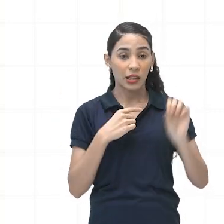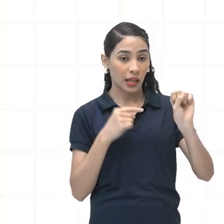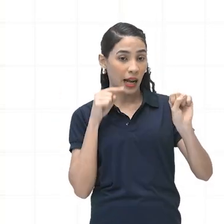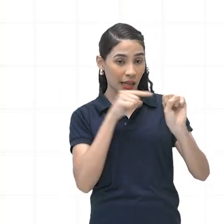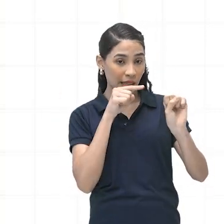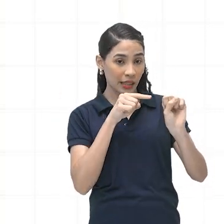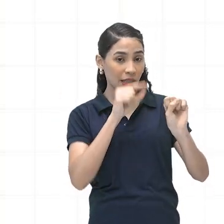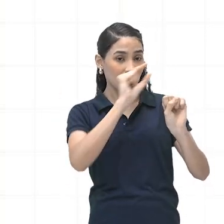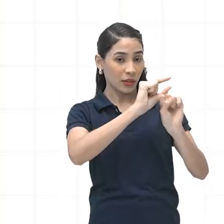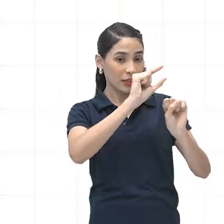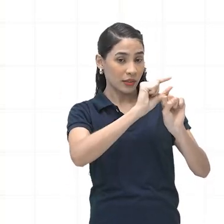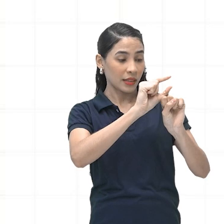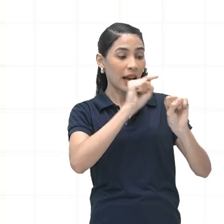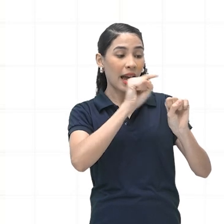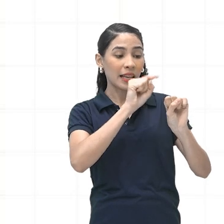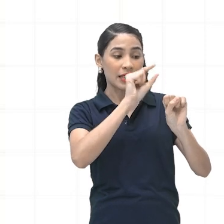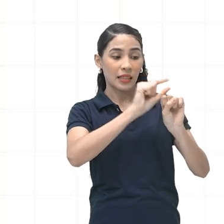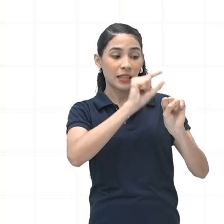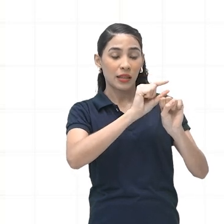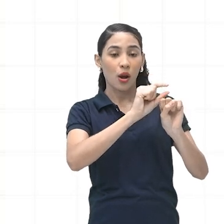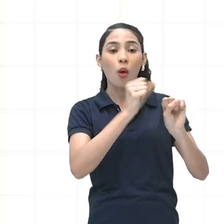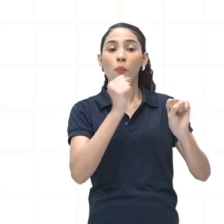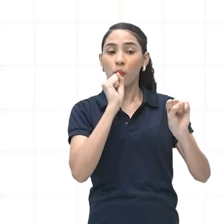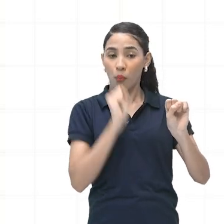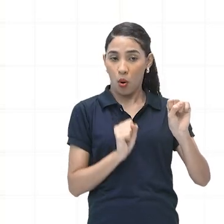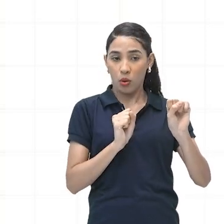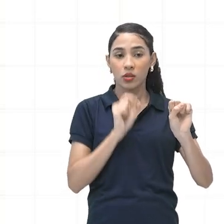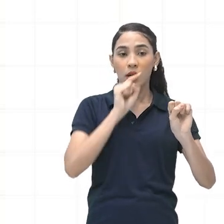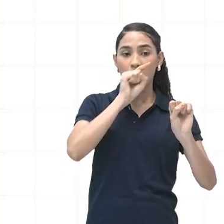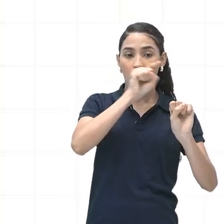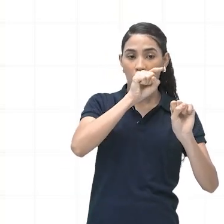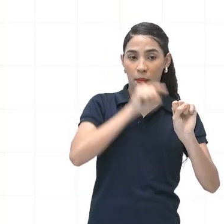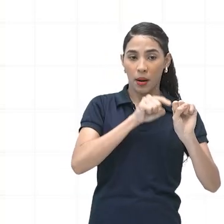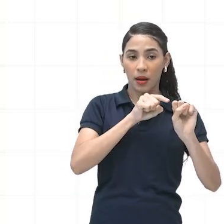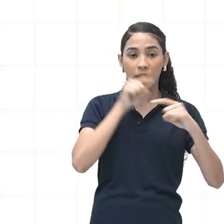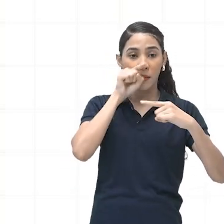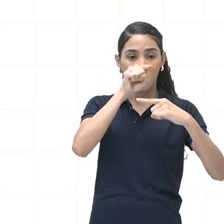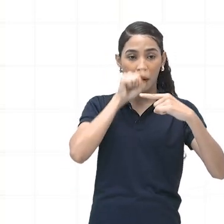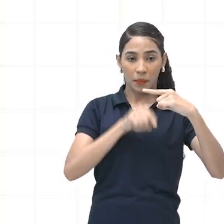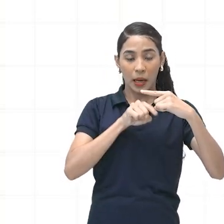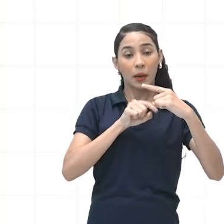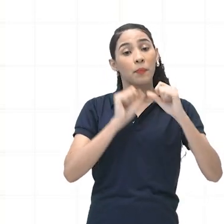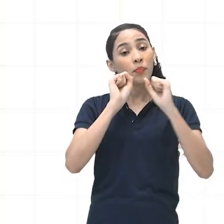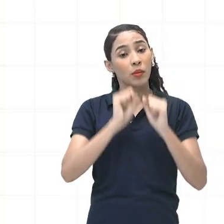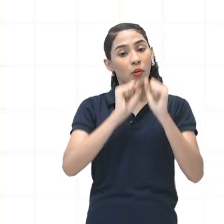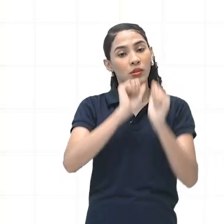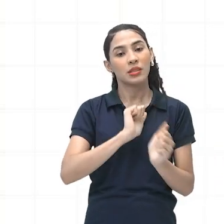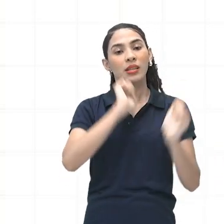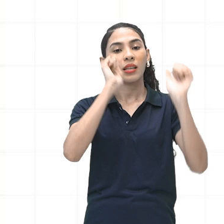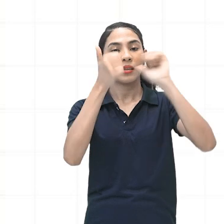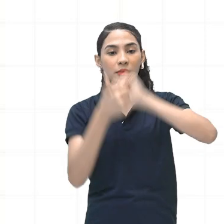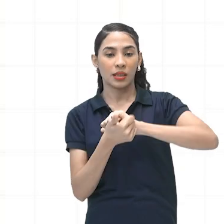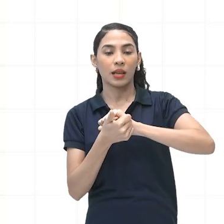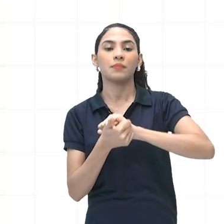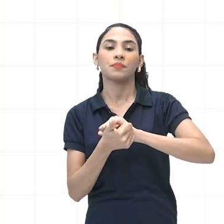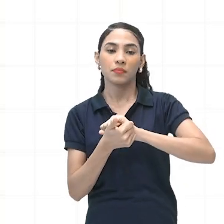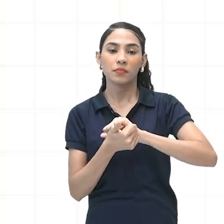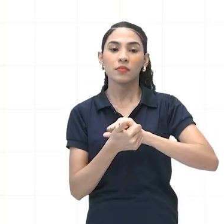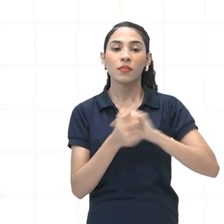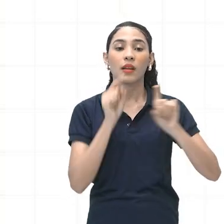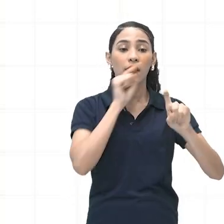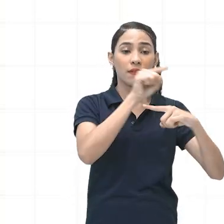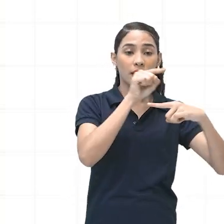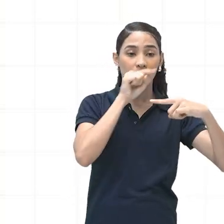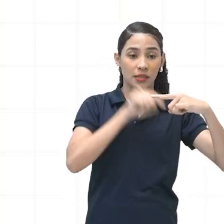esse expoente pode ser escrito na forma de fração, eu posso reescrever essa